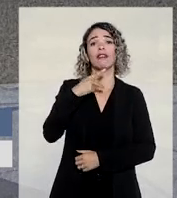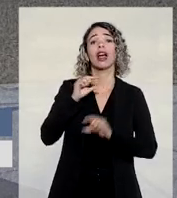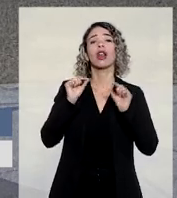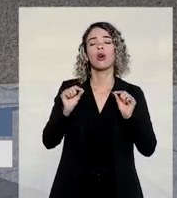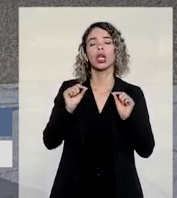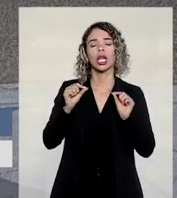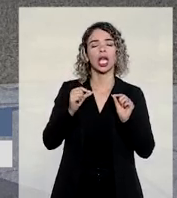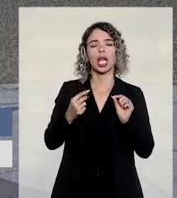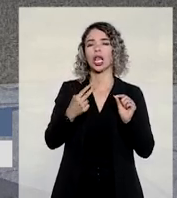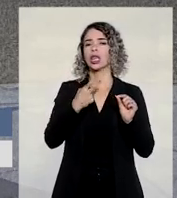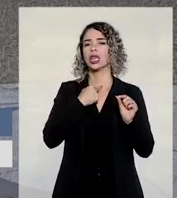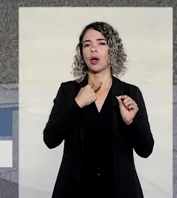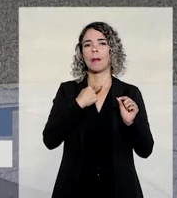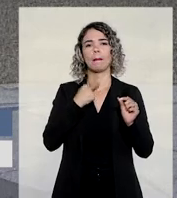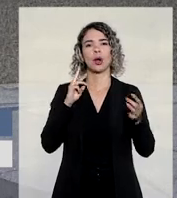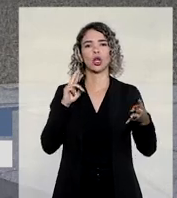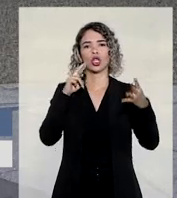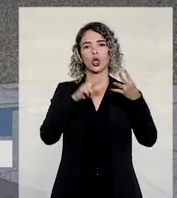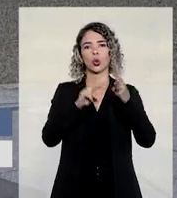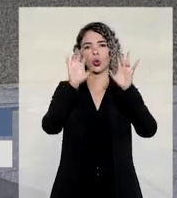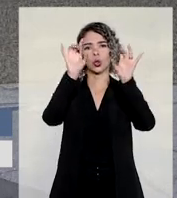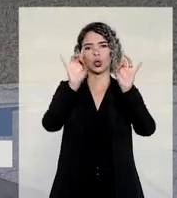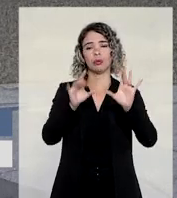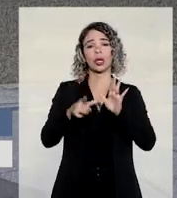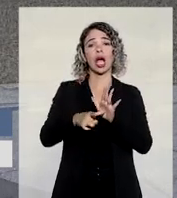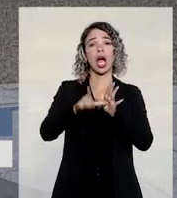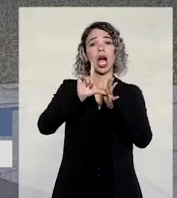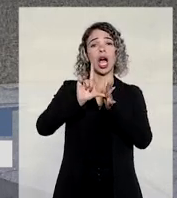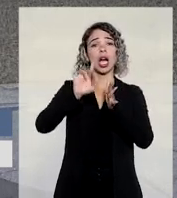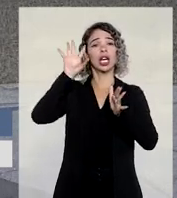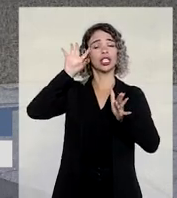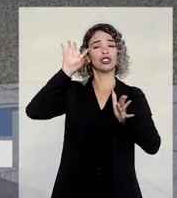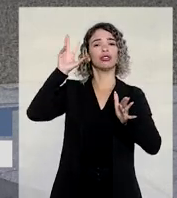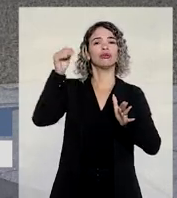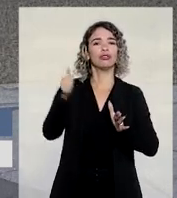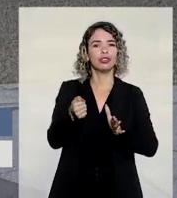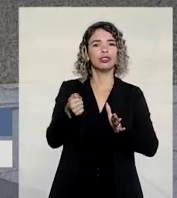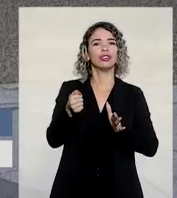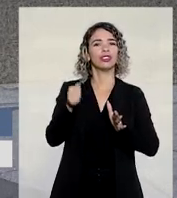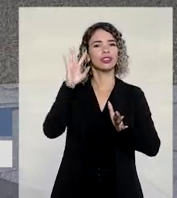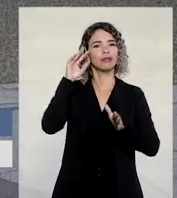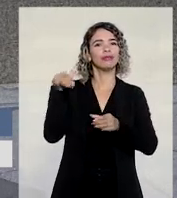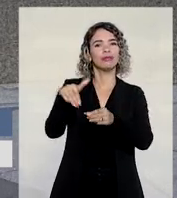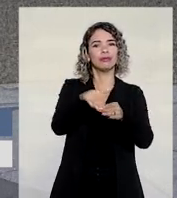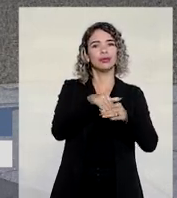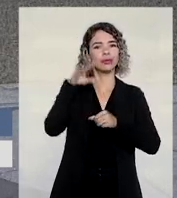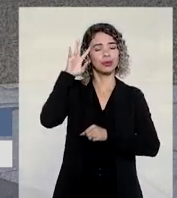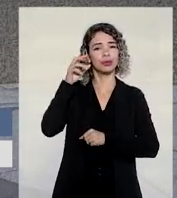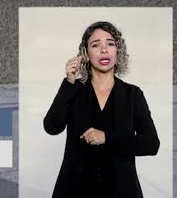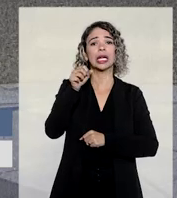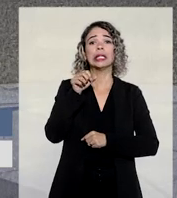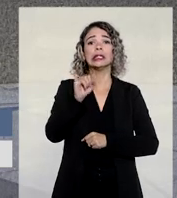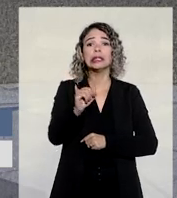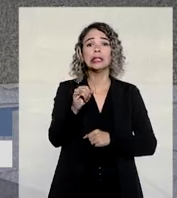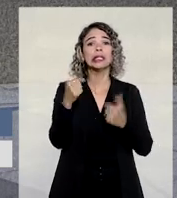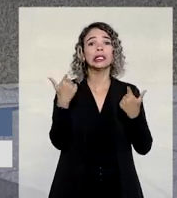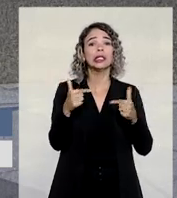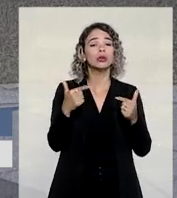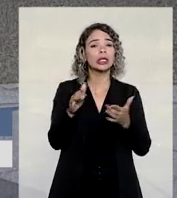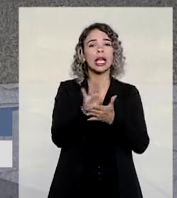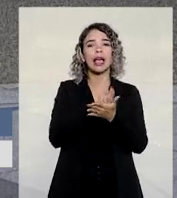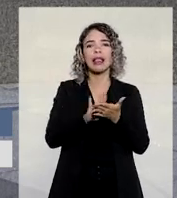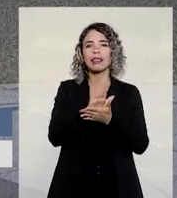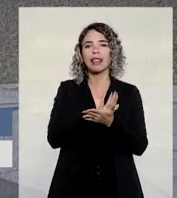é inadmissível o recurso especial interposto antes da publicação do acórdão dos embargos de declaração, sem